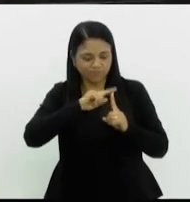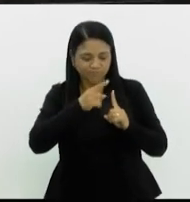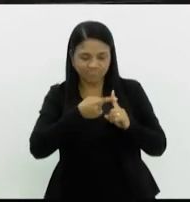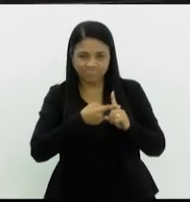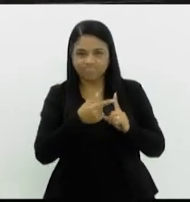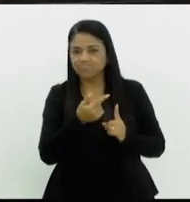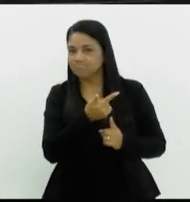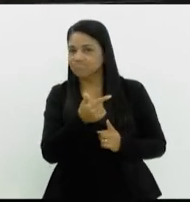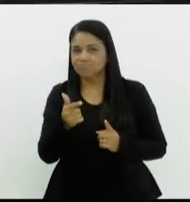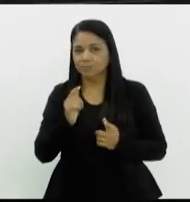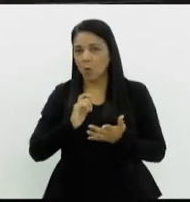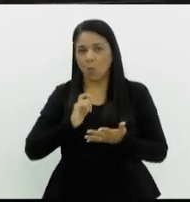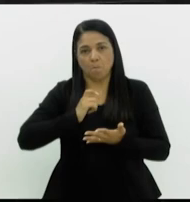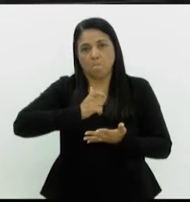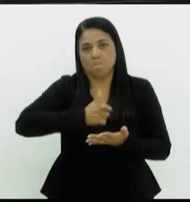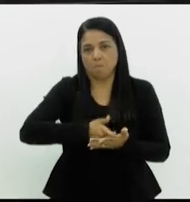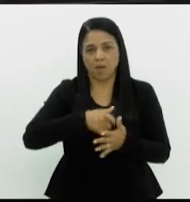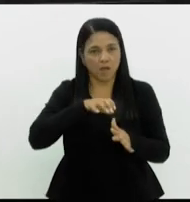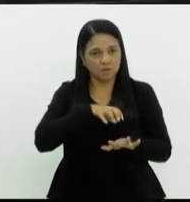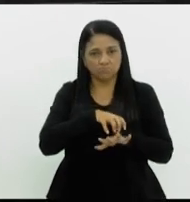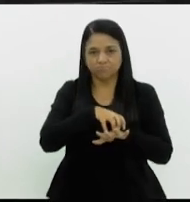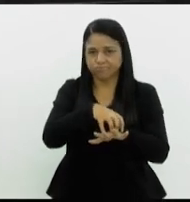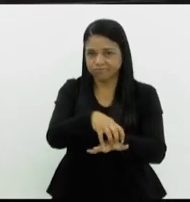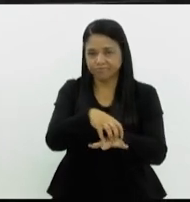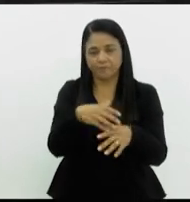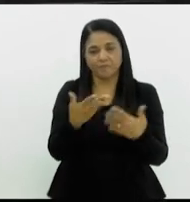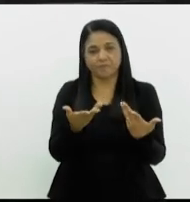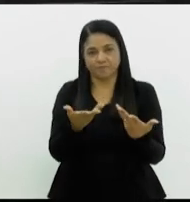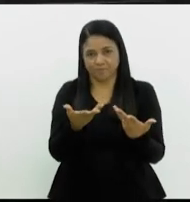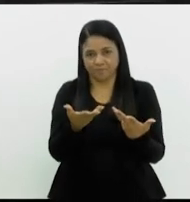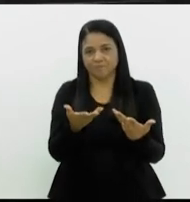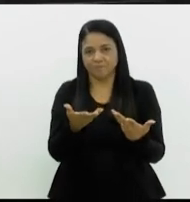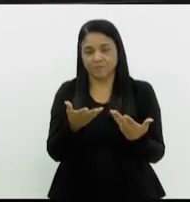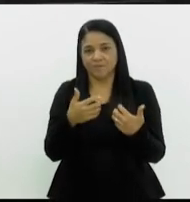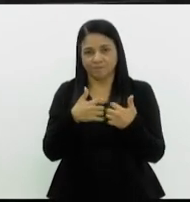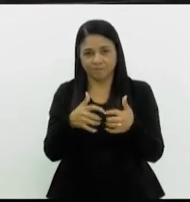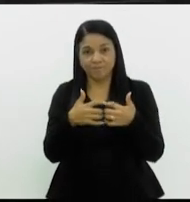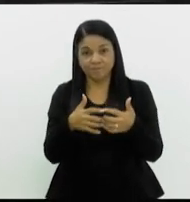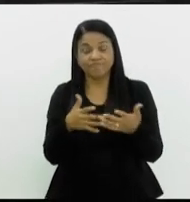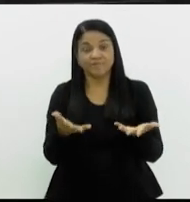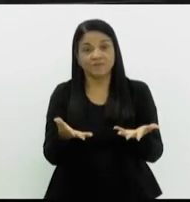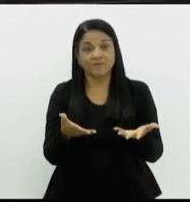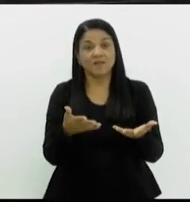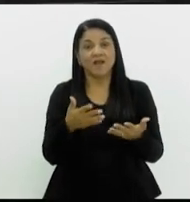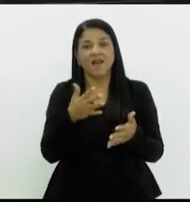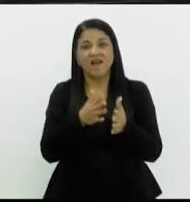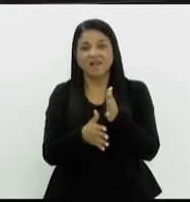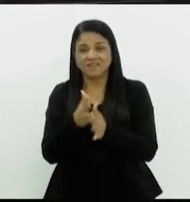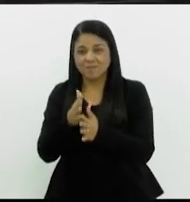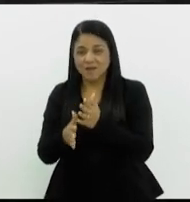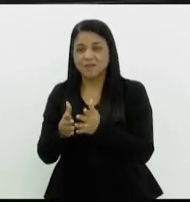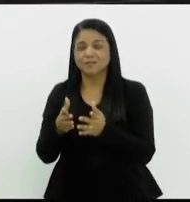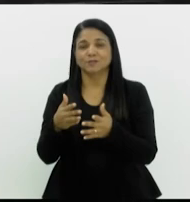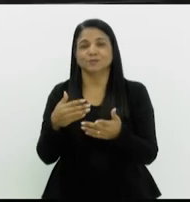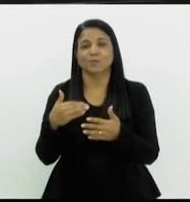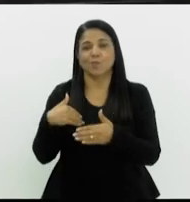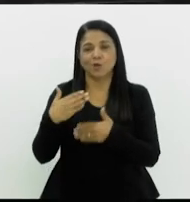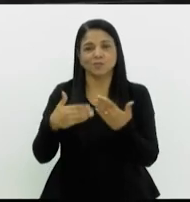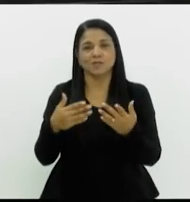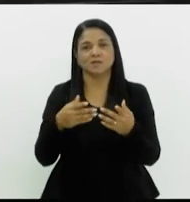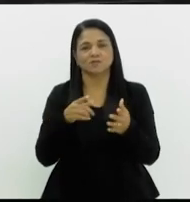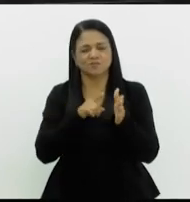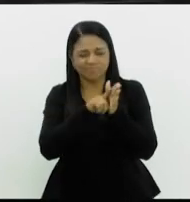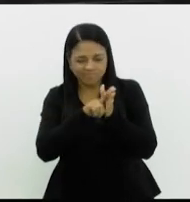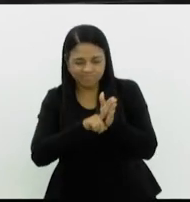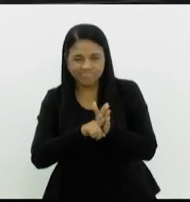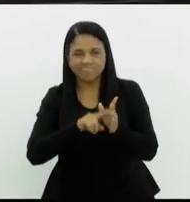têm condições de pagar no transporte público, inclusive atrapalhando o processo de pré-natal. A gente precisa